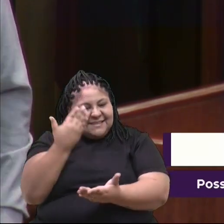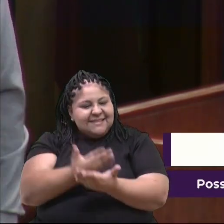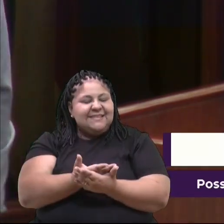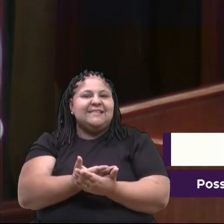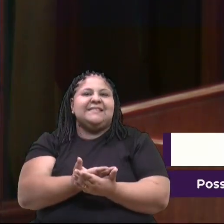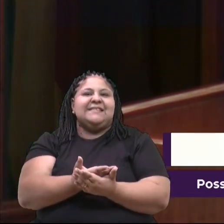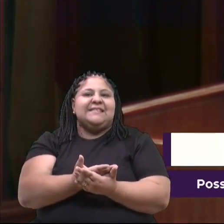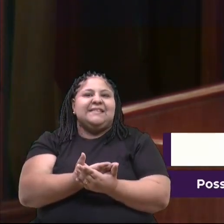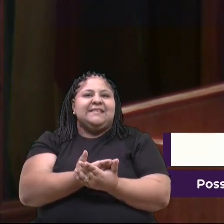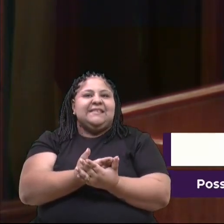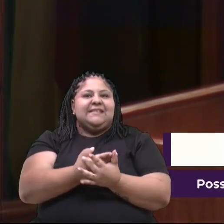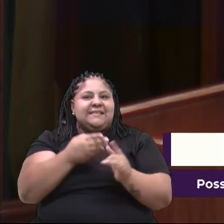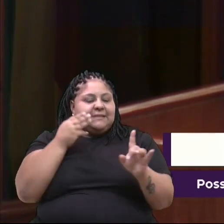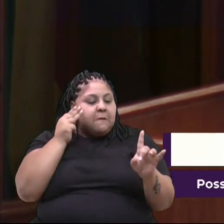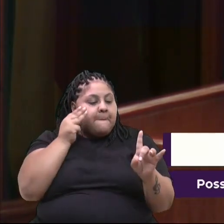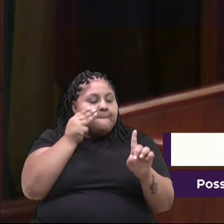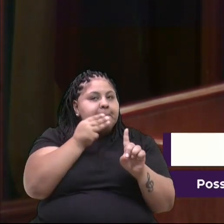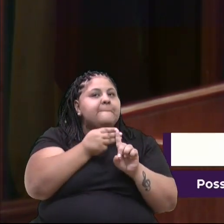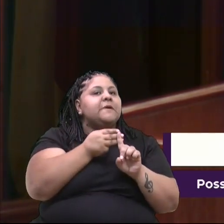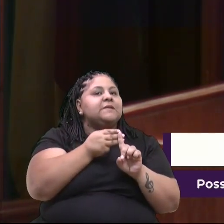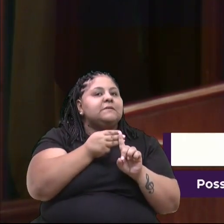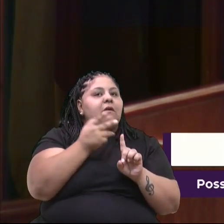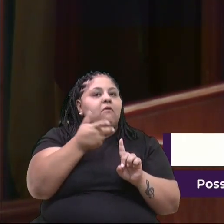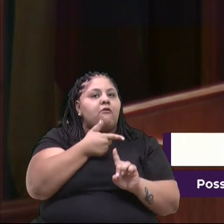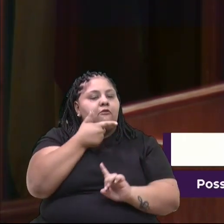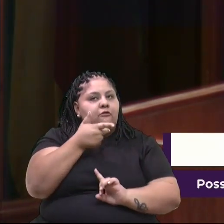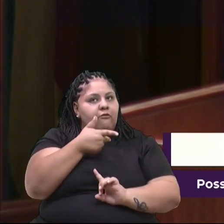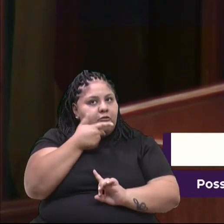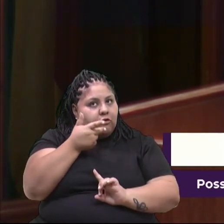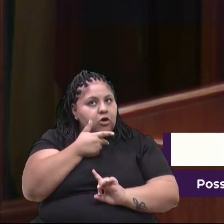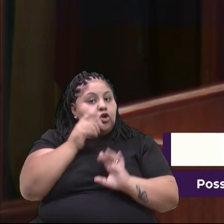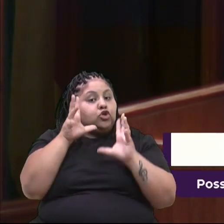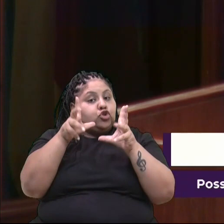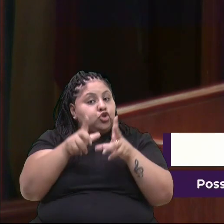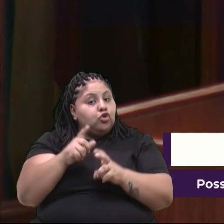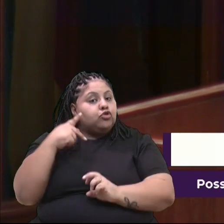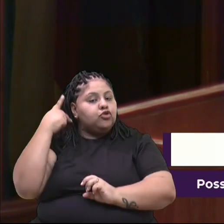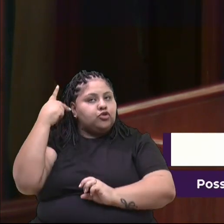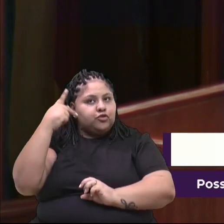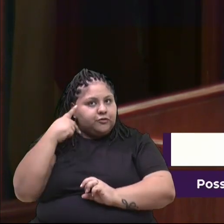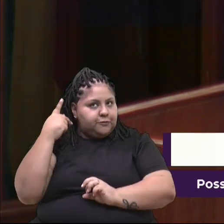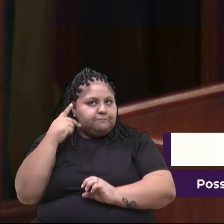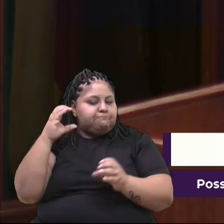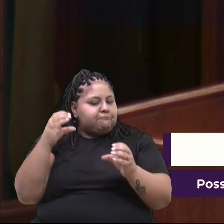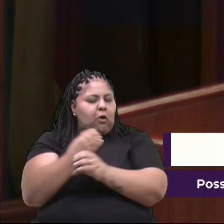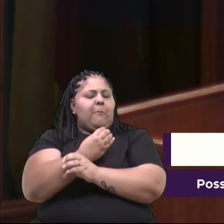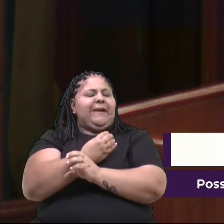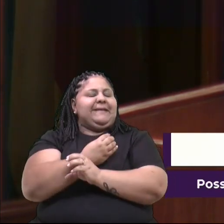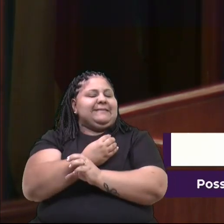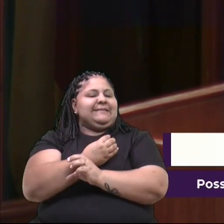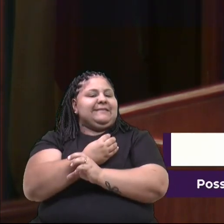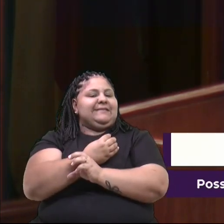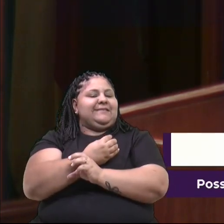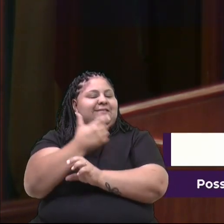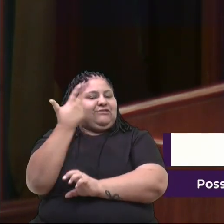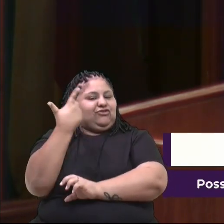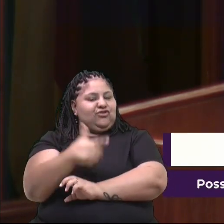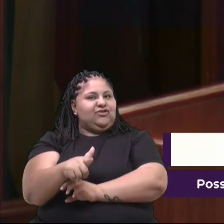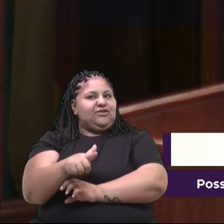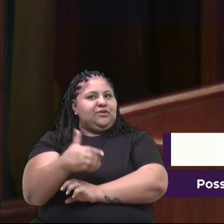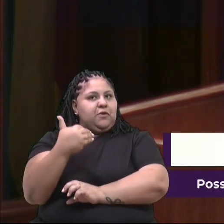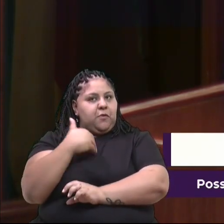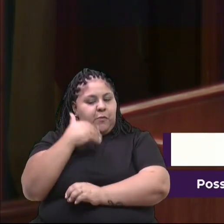essa missão, repito, por unanimidade, para nossa total alegria. Mais uma vez, o